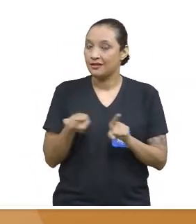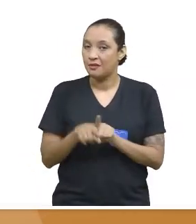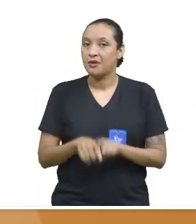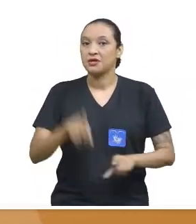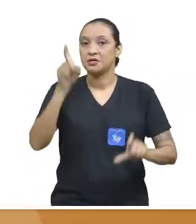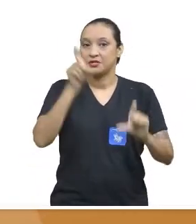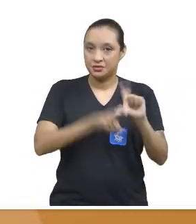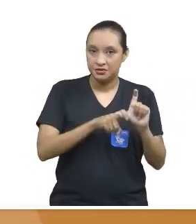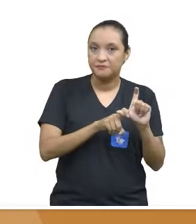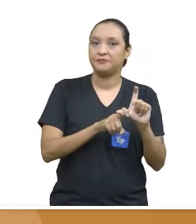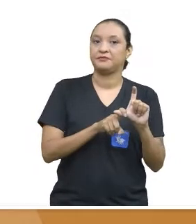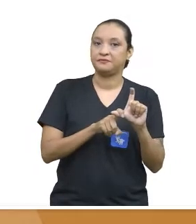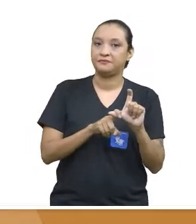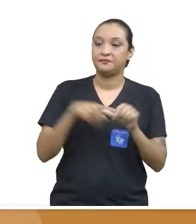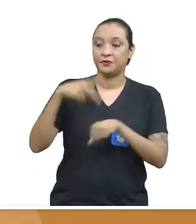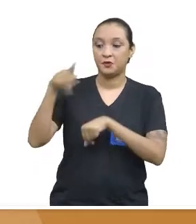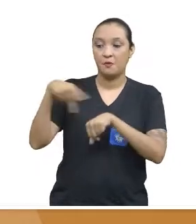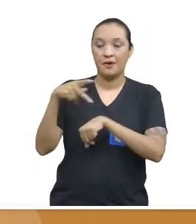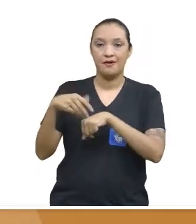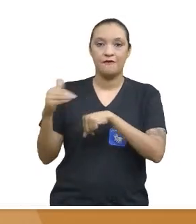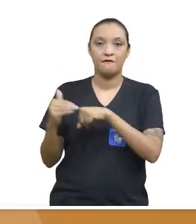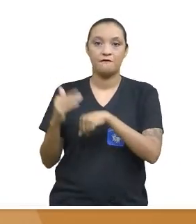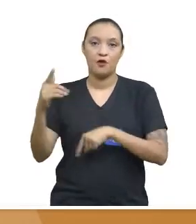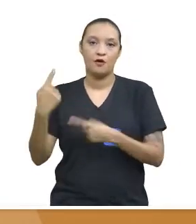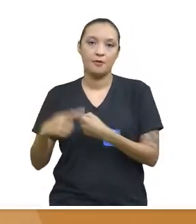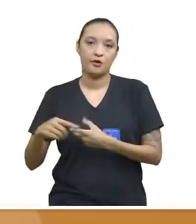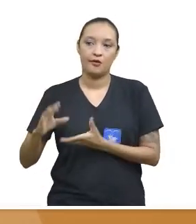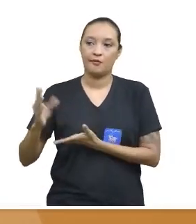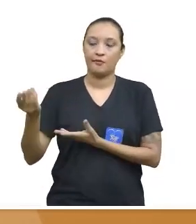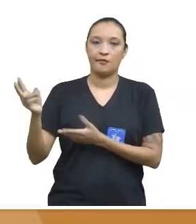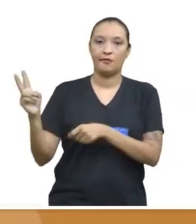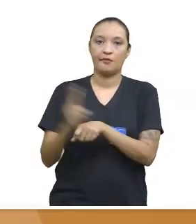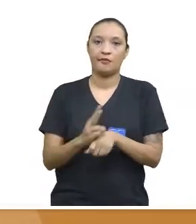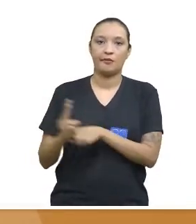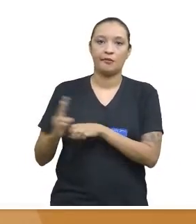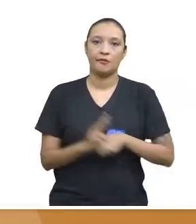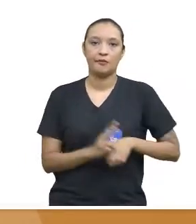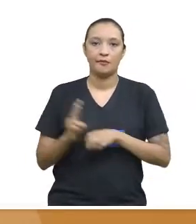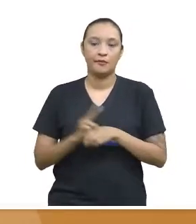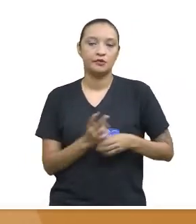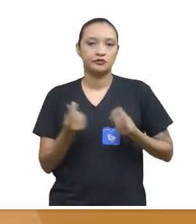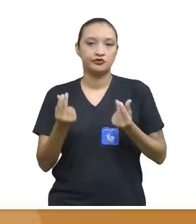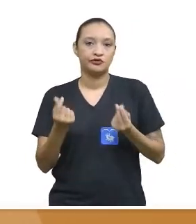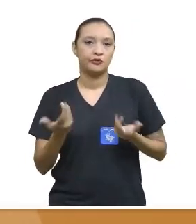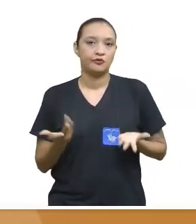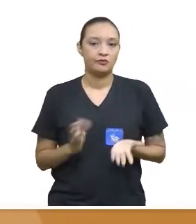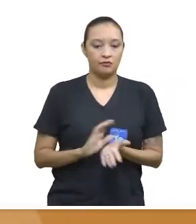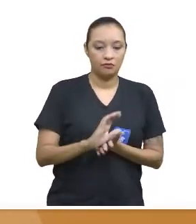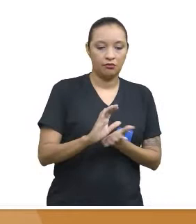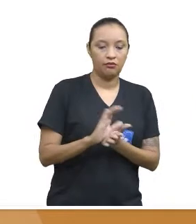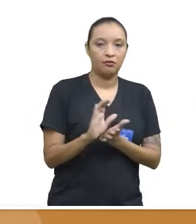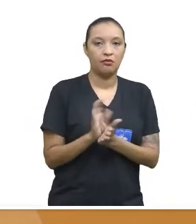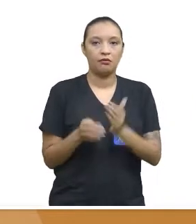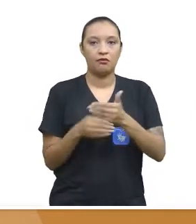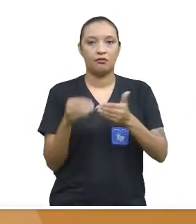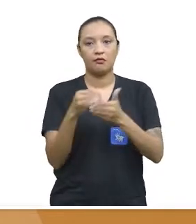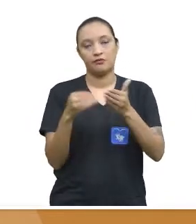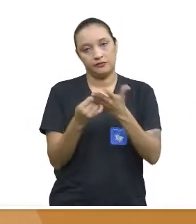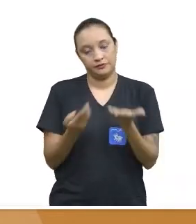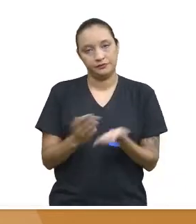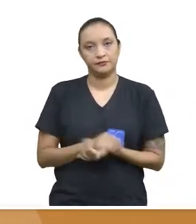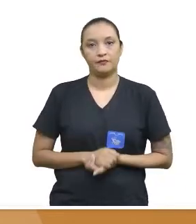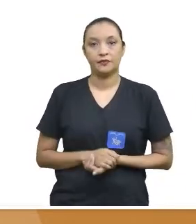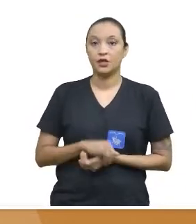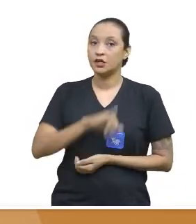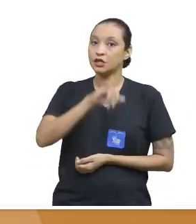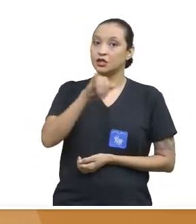por conta desses investimentos. Damos continuidade com o governo de Jânio Quadros, apenas 7 meses de